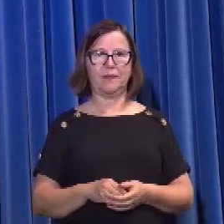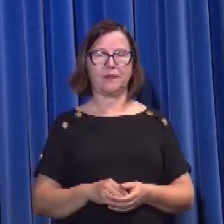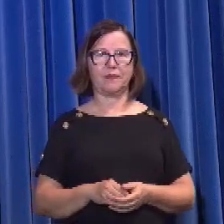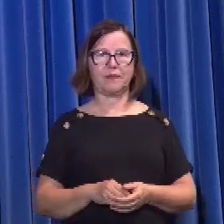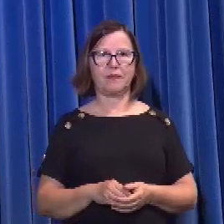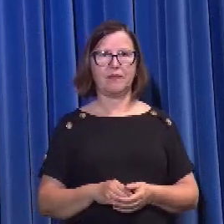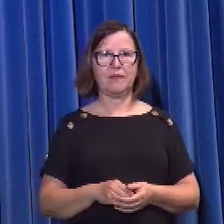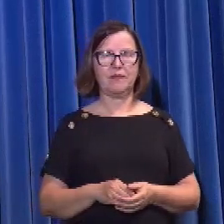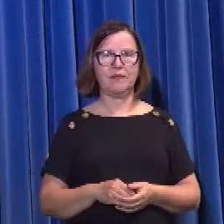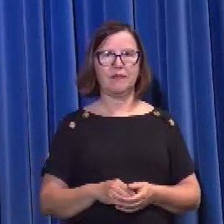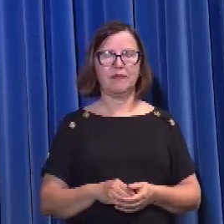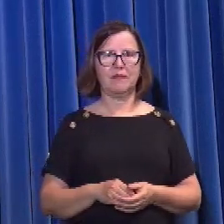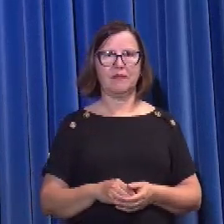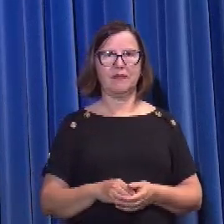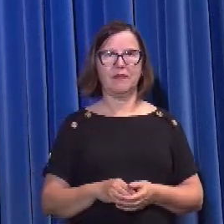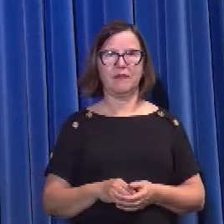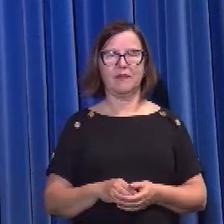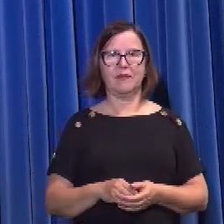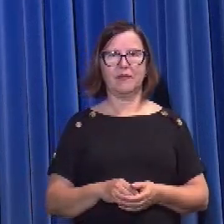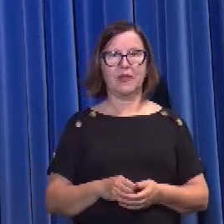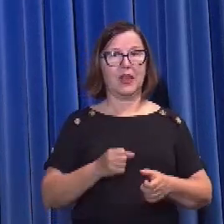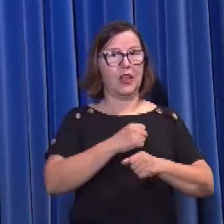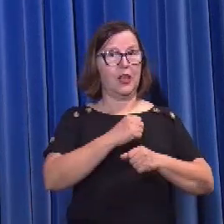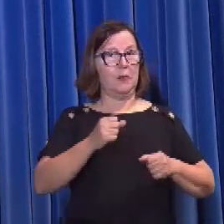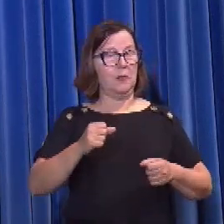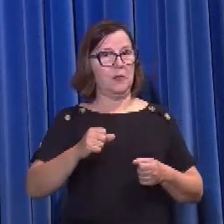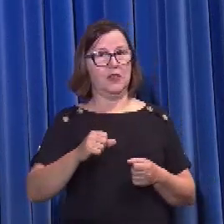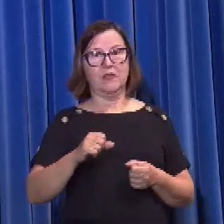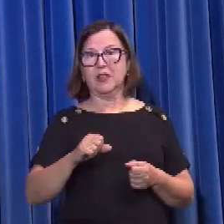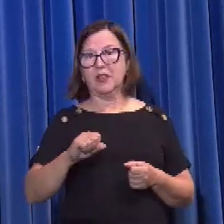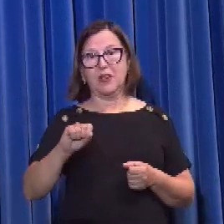Não há como escapar do sofrimento.